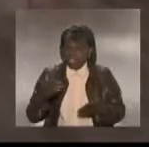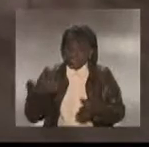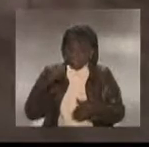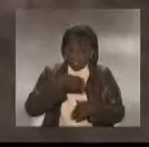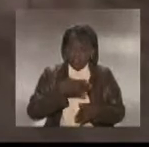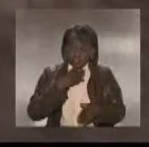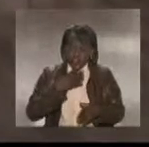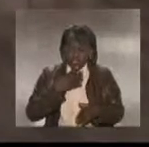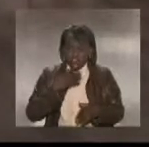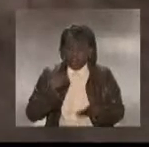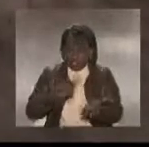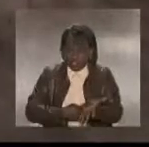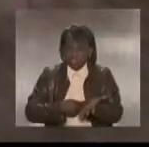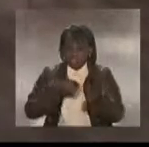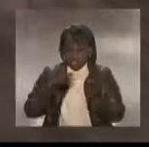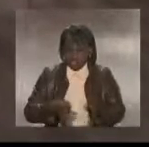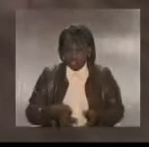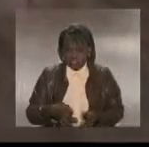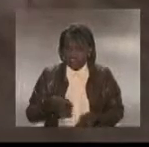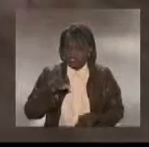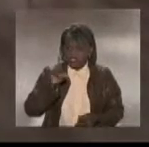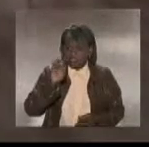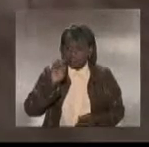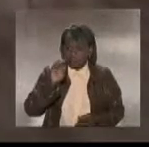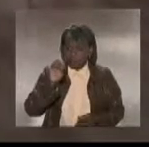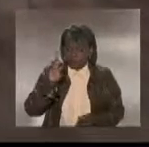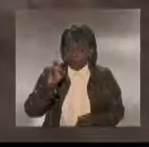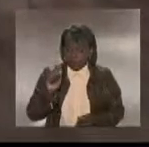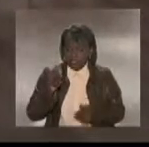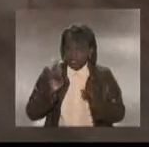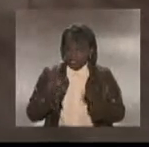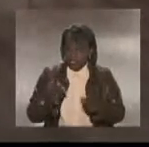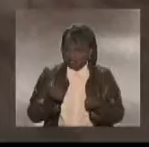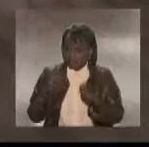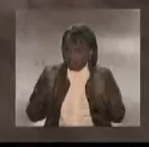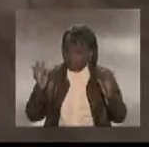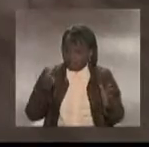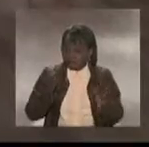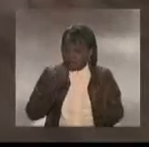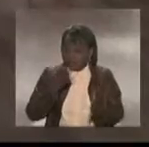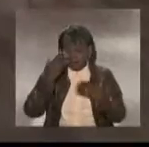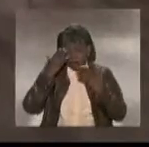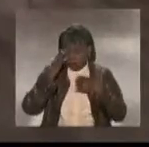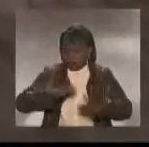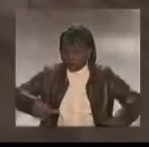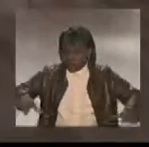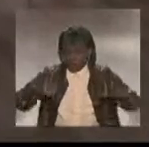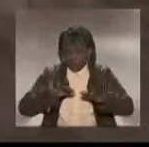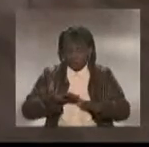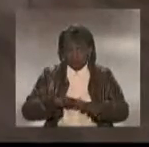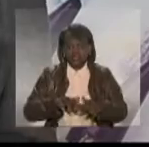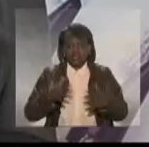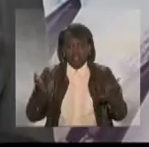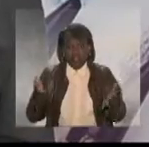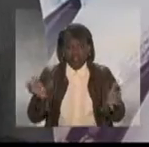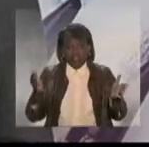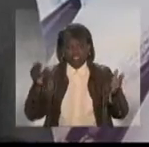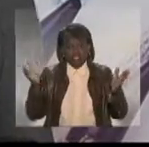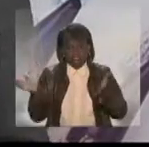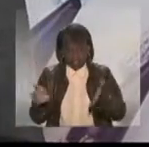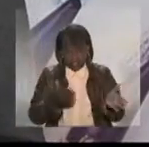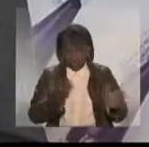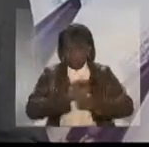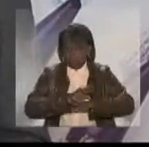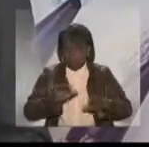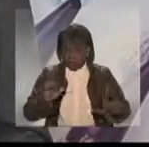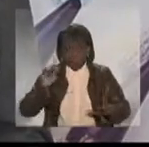vou conhecer, com certeza. Já está marcadíssimo. Débora, como sempre, brilhante. Muito obrigada. Obrigada a todas. O nosso programa fica